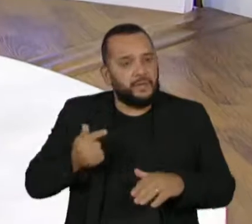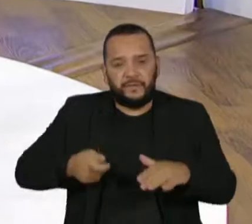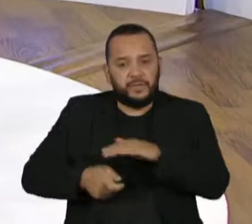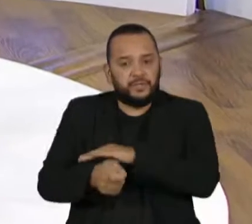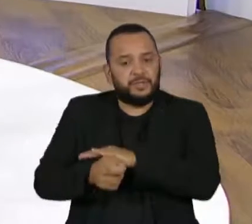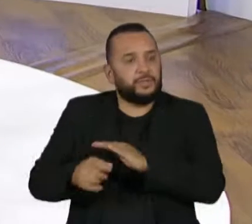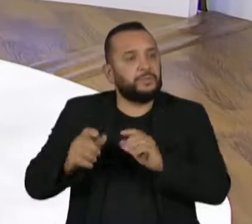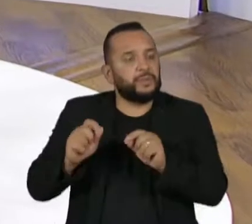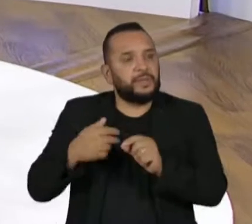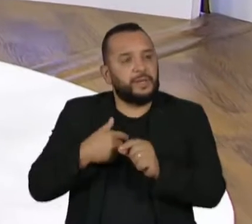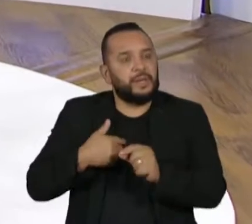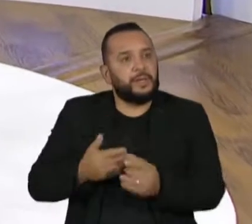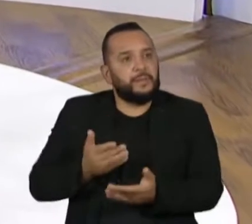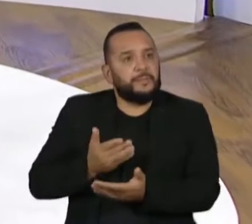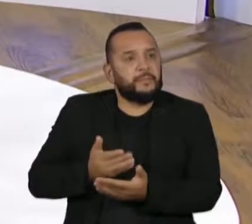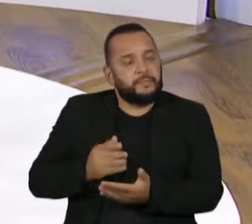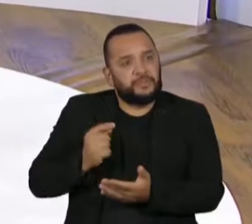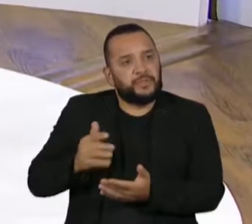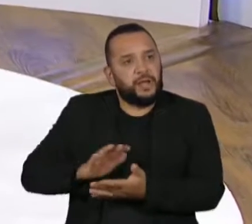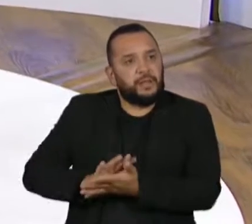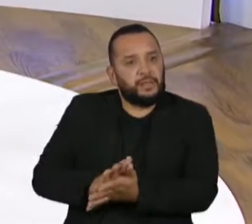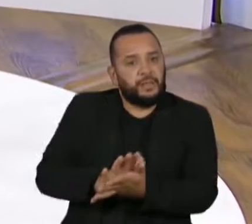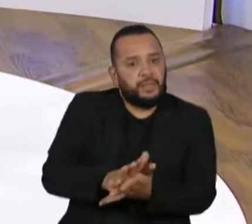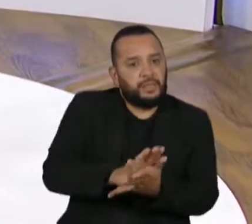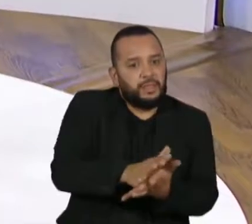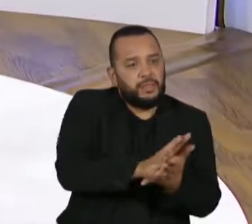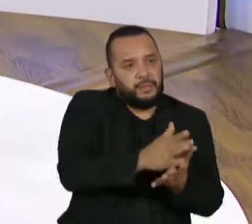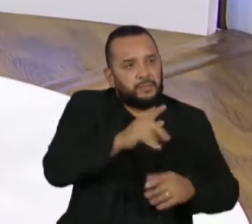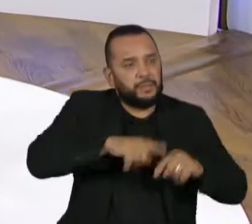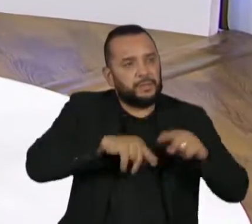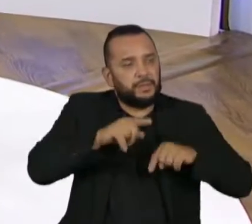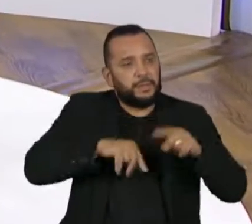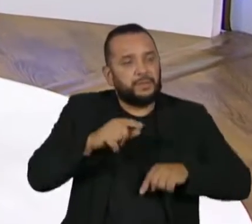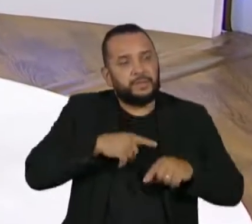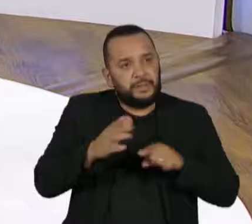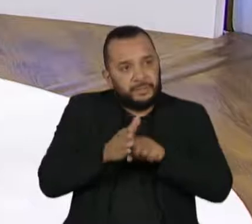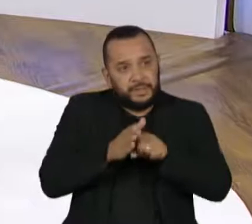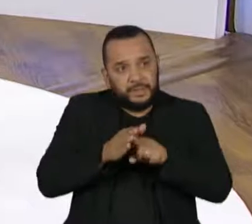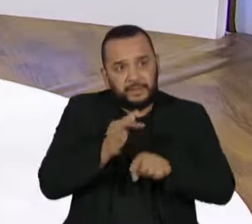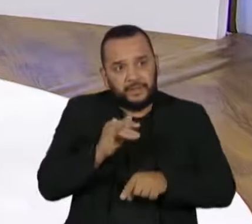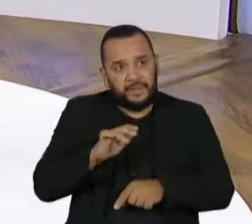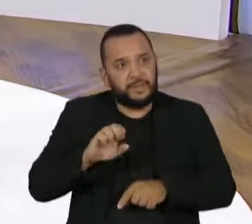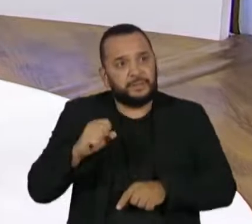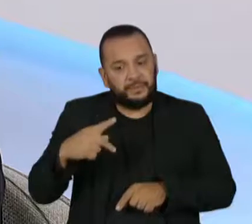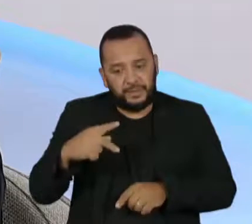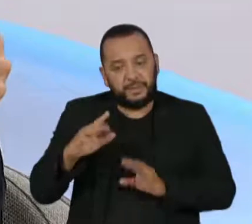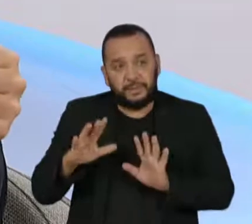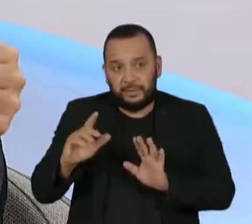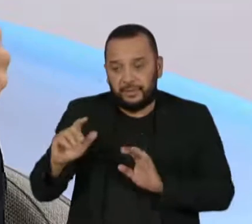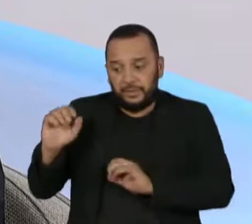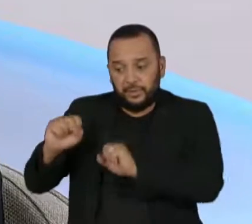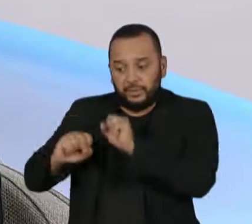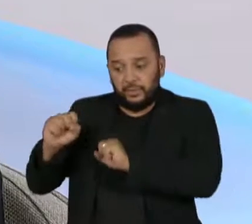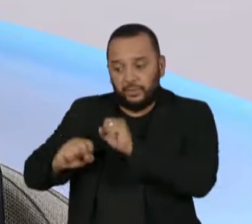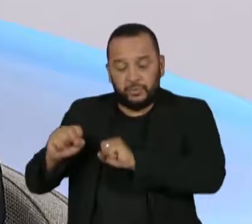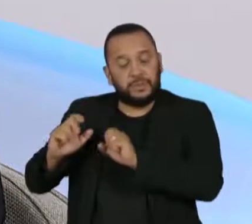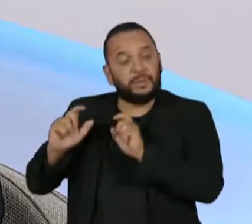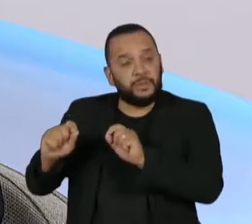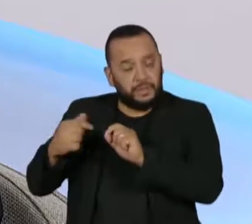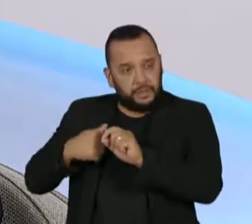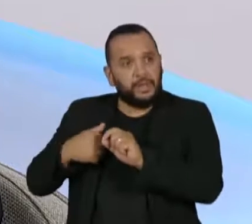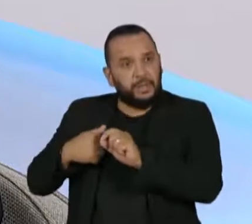pelo economista-chefe da Fiesp, o Igor Rocha, mostra que, para que a indústria de transformação